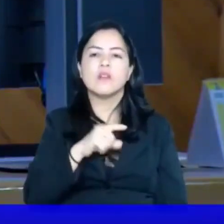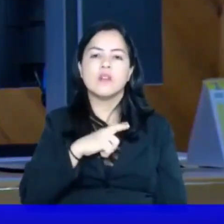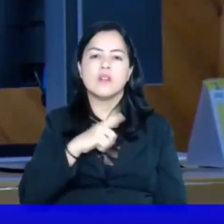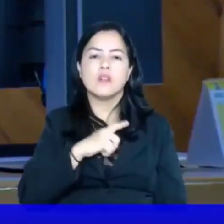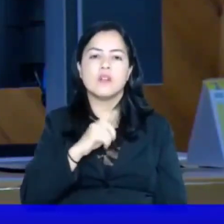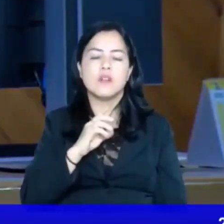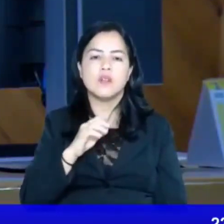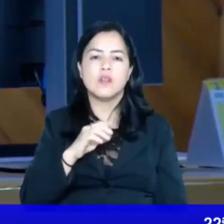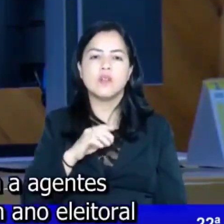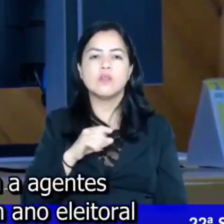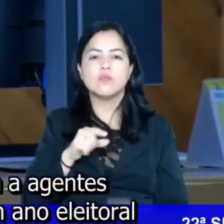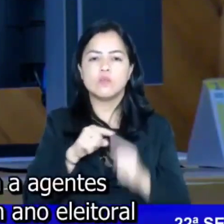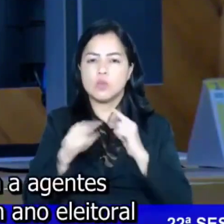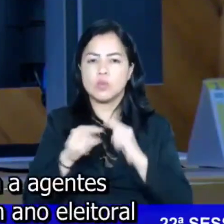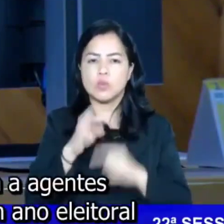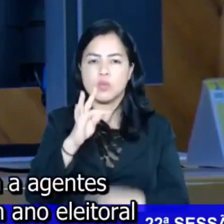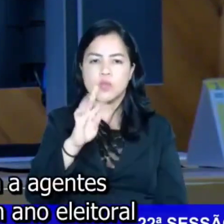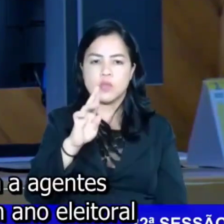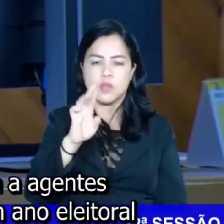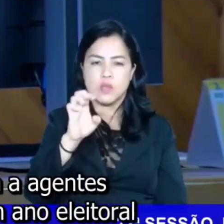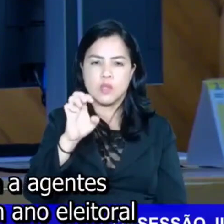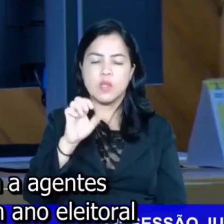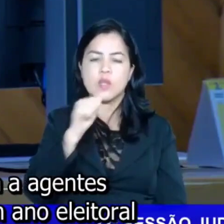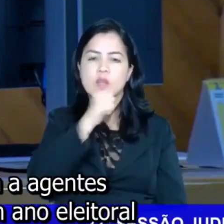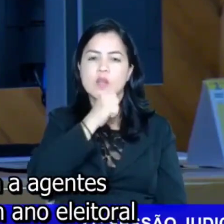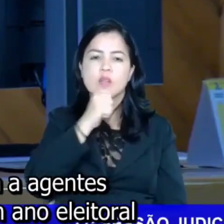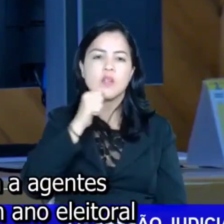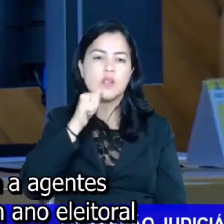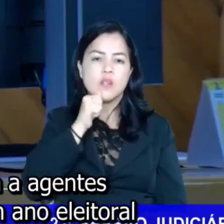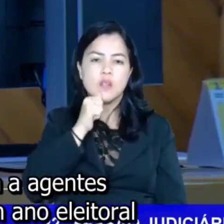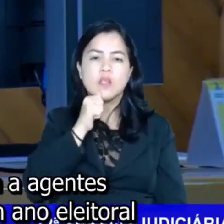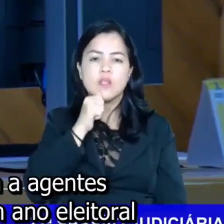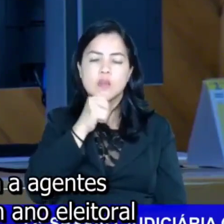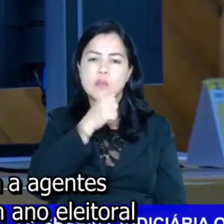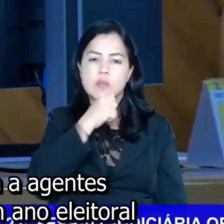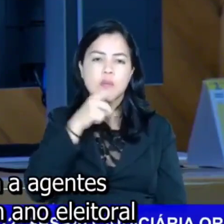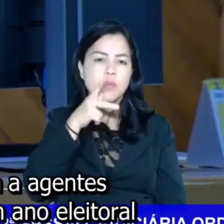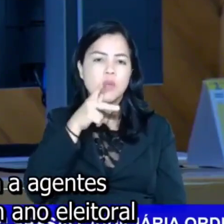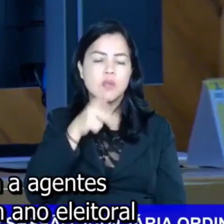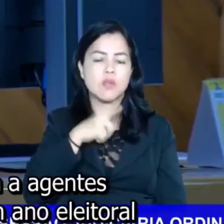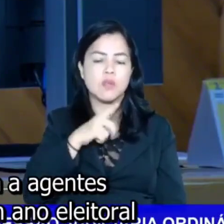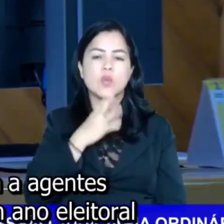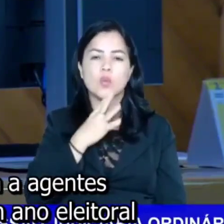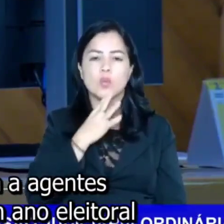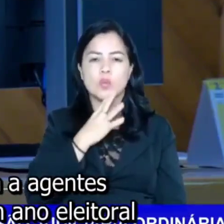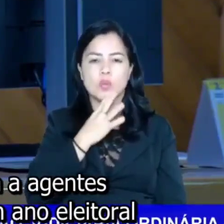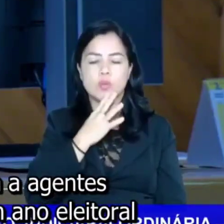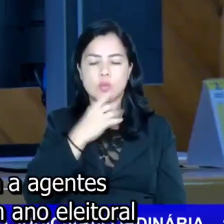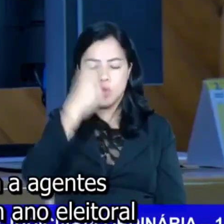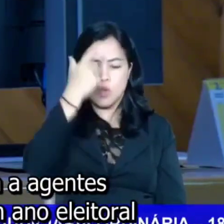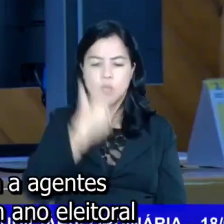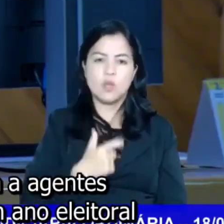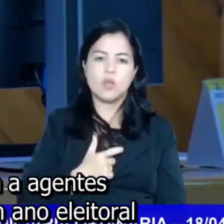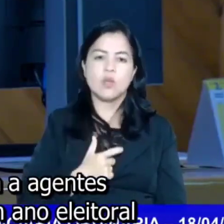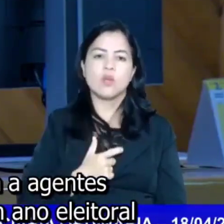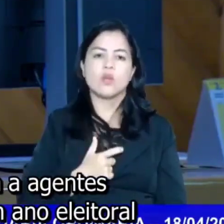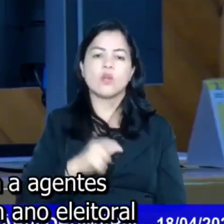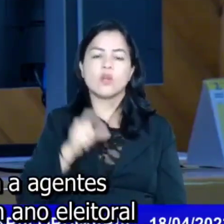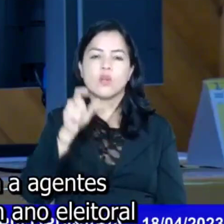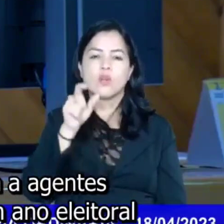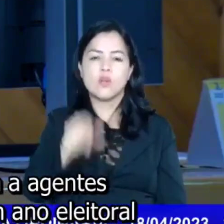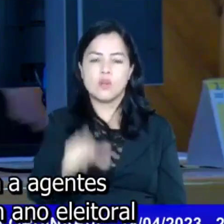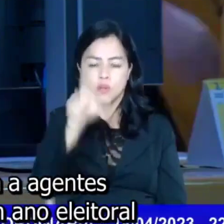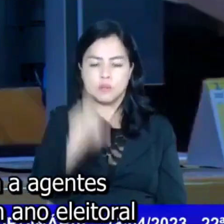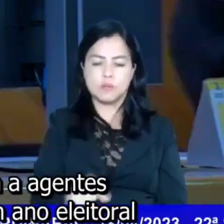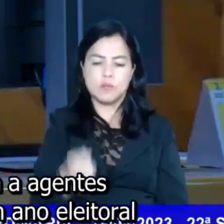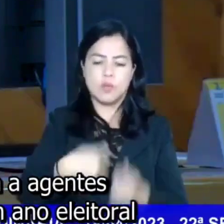a corda do TRE Amapá, que, ao reconhecer a prática de conduta vedada a agentes públicos consistente no